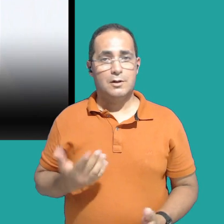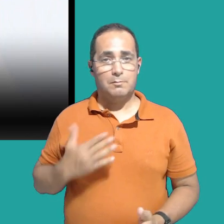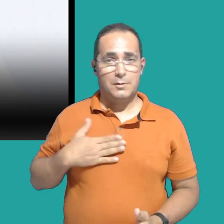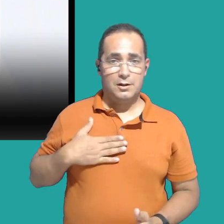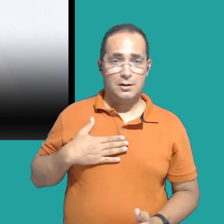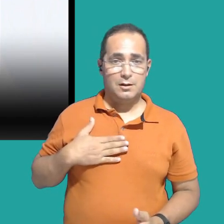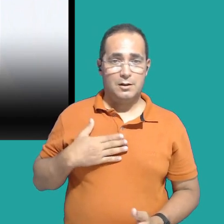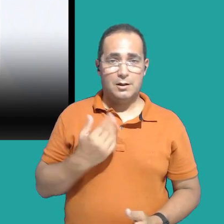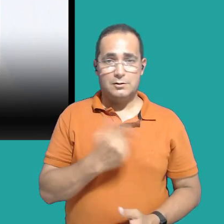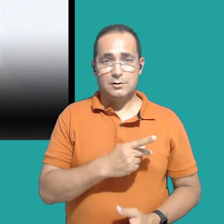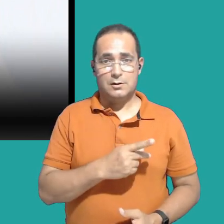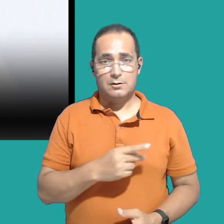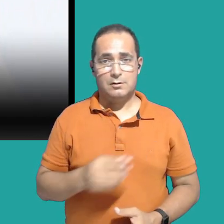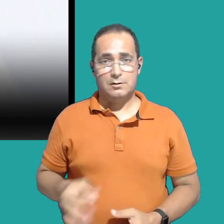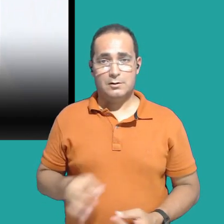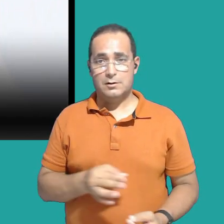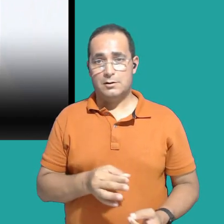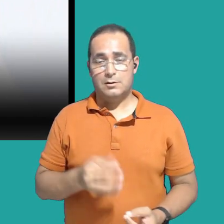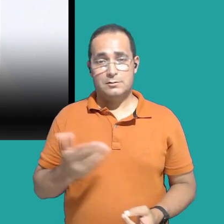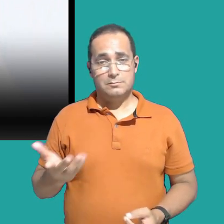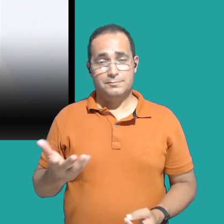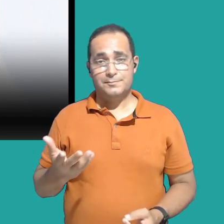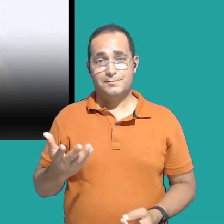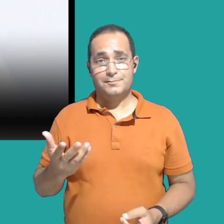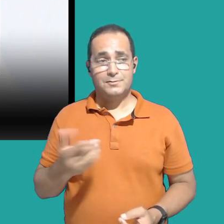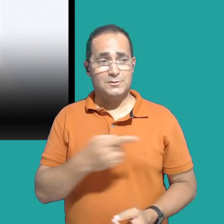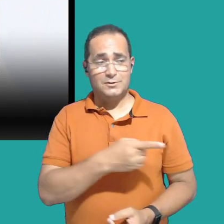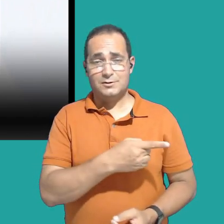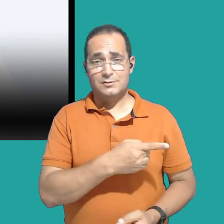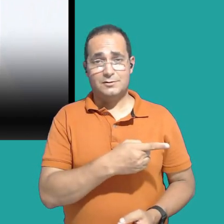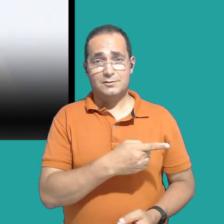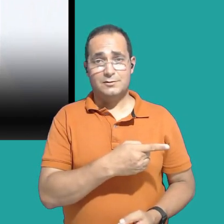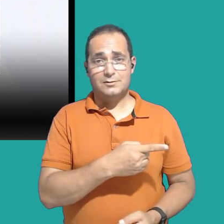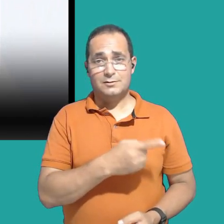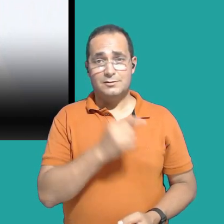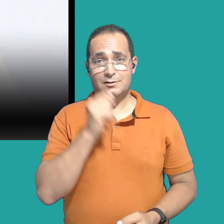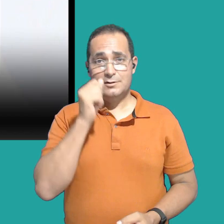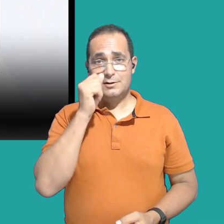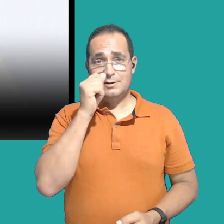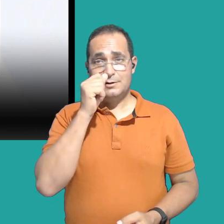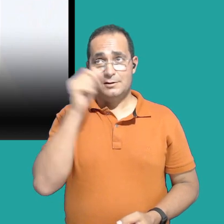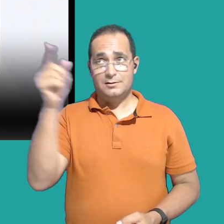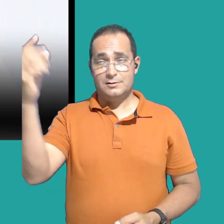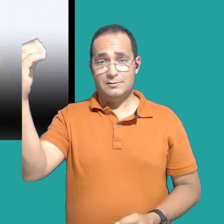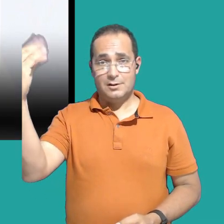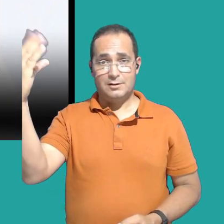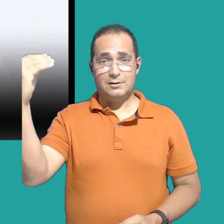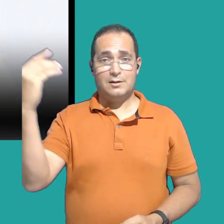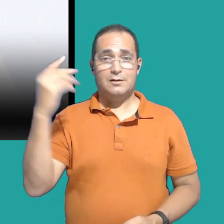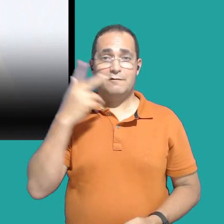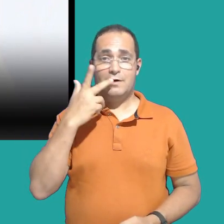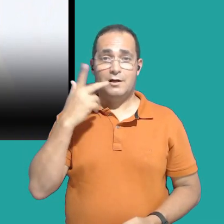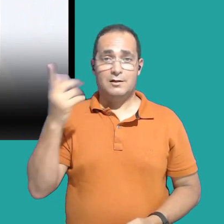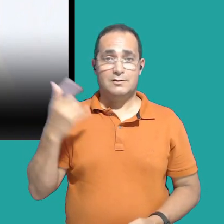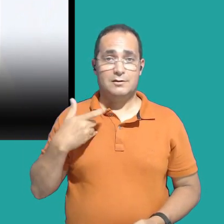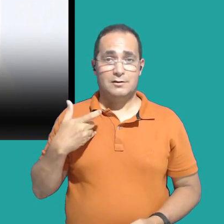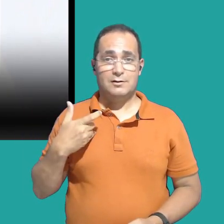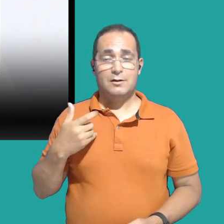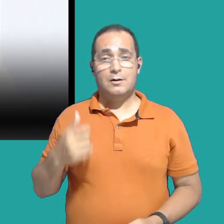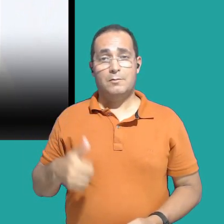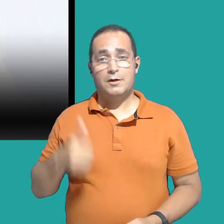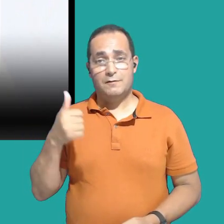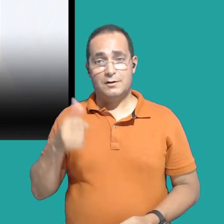lado, ei, fulano, que senha é essa? É a minha é tal. Aí você tem que falar com outras pessoas, como na verdade, se o negócio já falasse